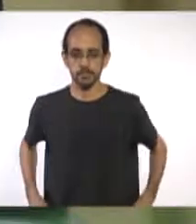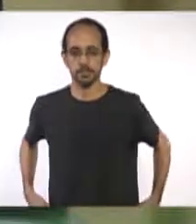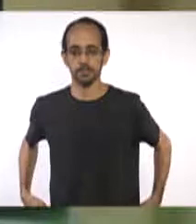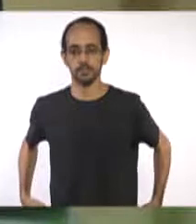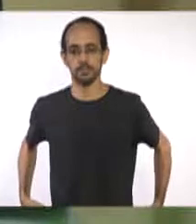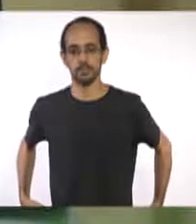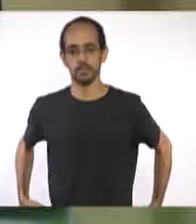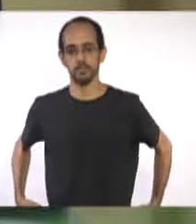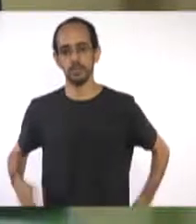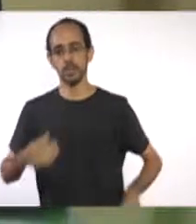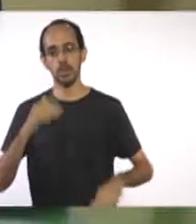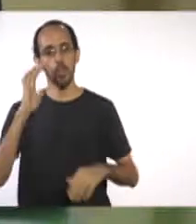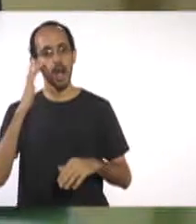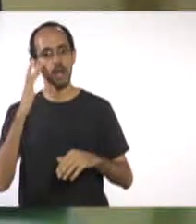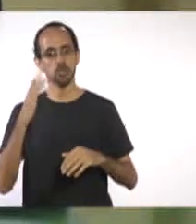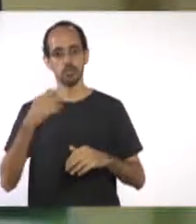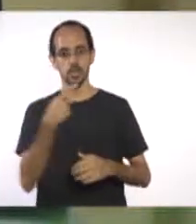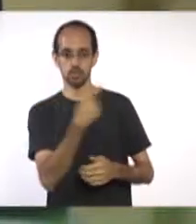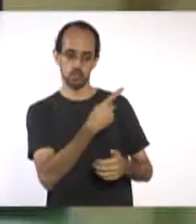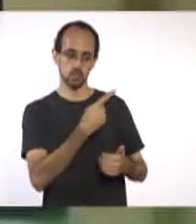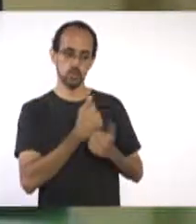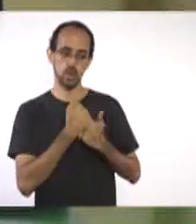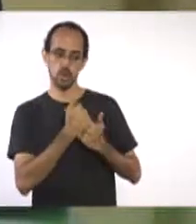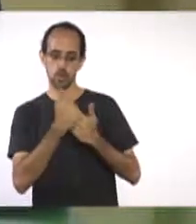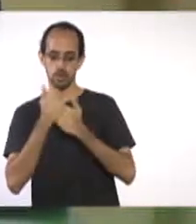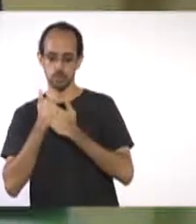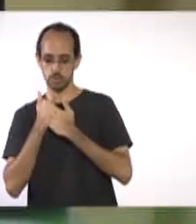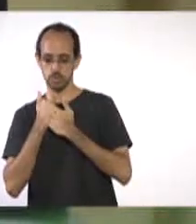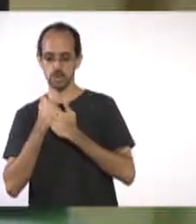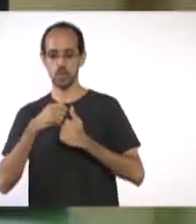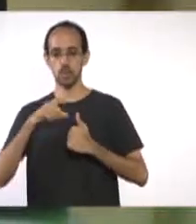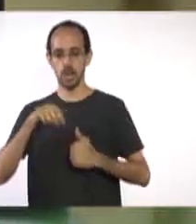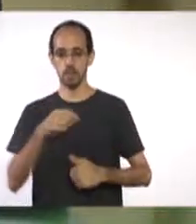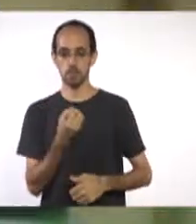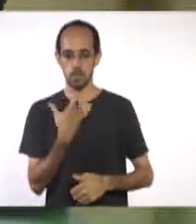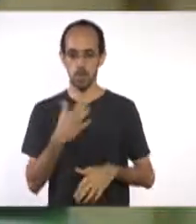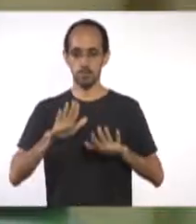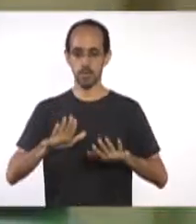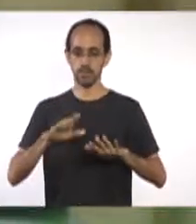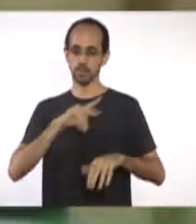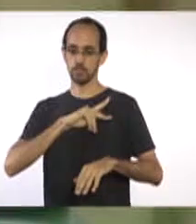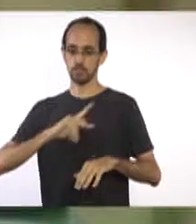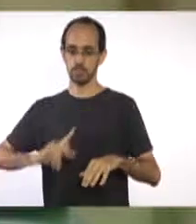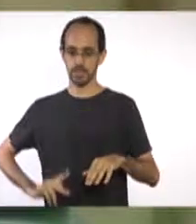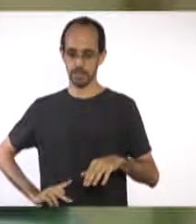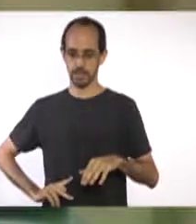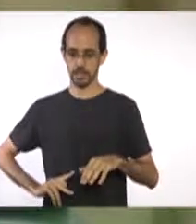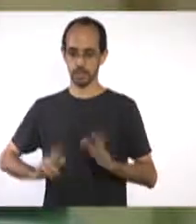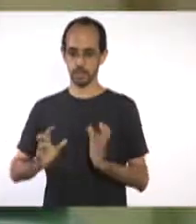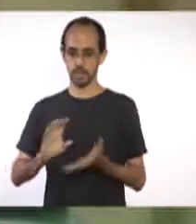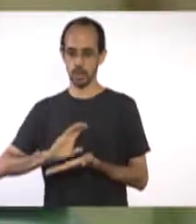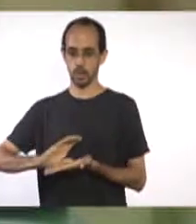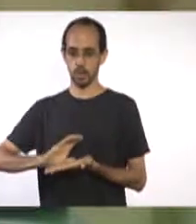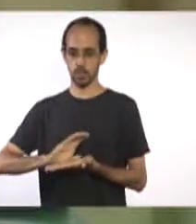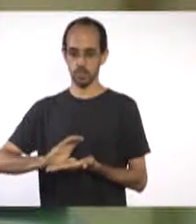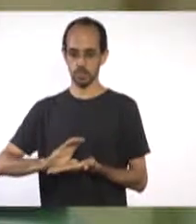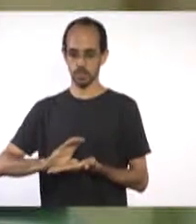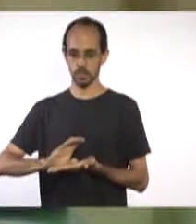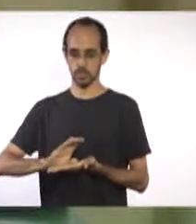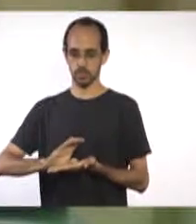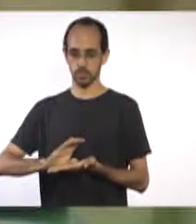acho que a sua contribuição é valiosa, mas, como presidente da comissão, monocraticamente,